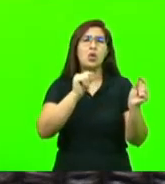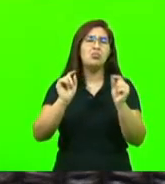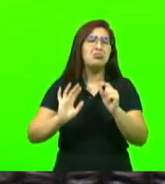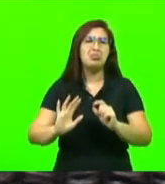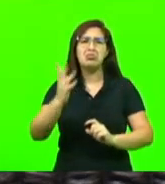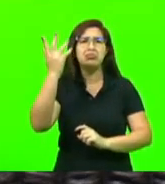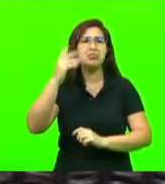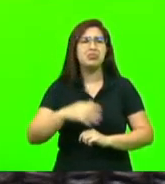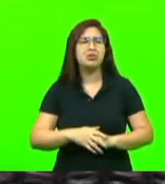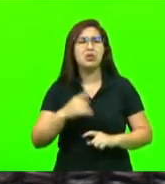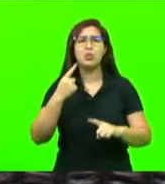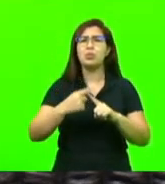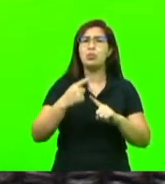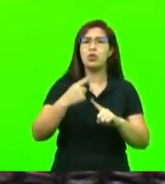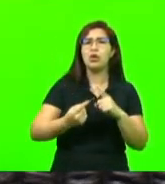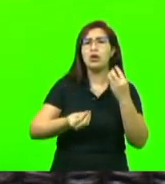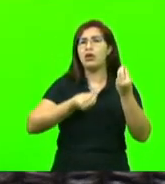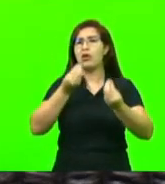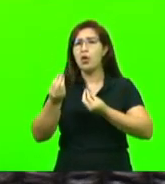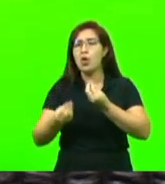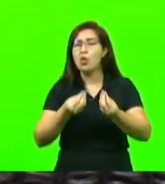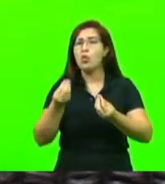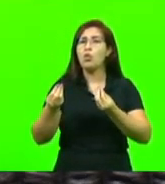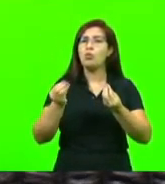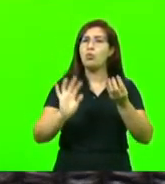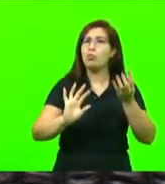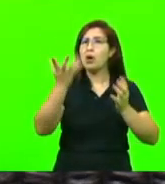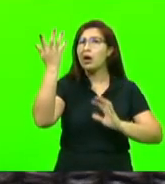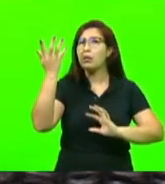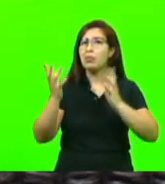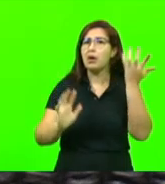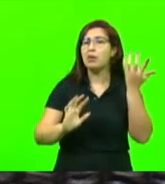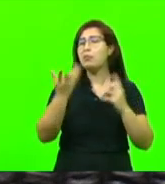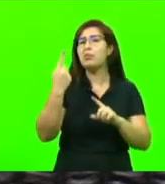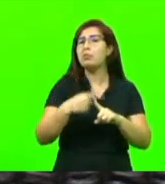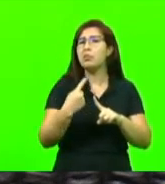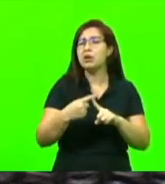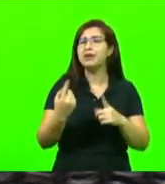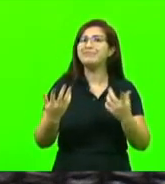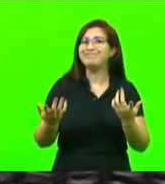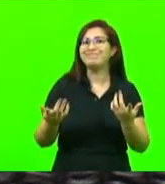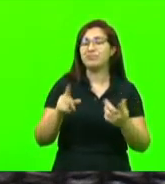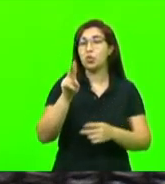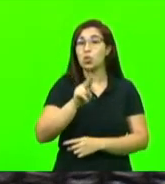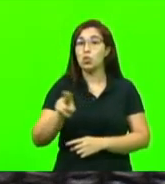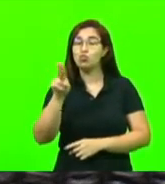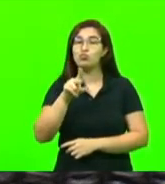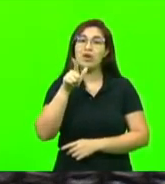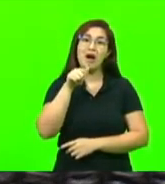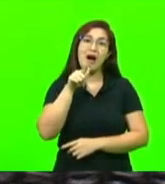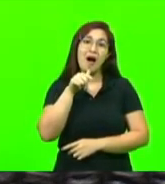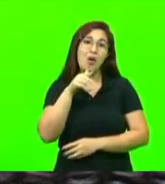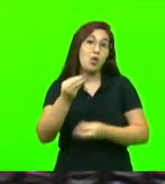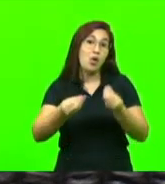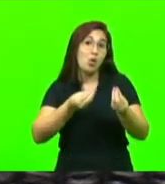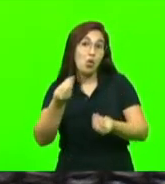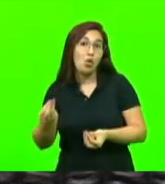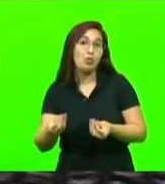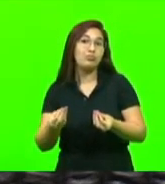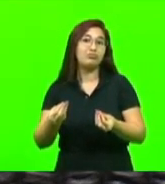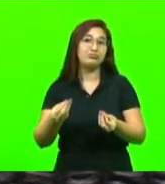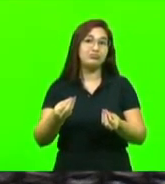acontecendo em relação às mudanças climáticas, a questão do uso da água. Nós temos que